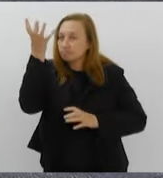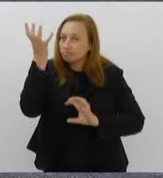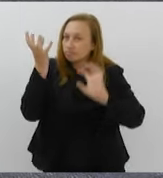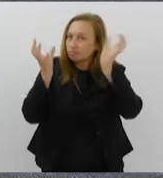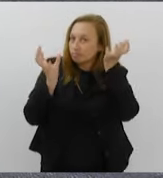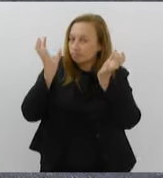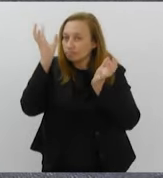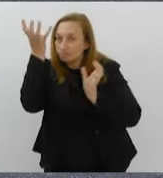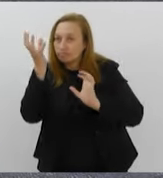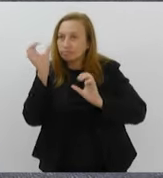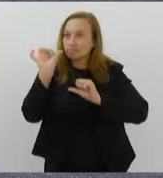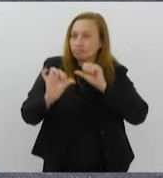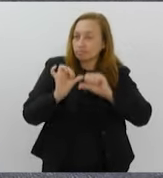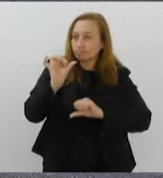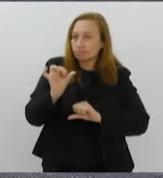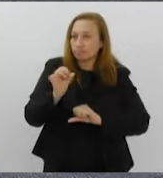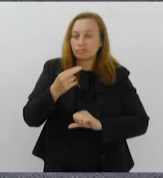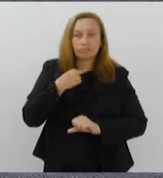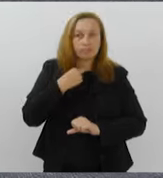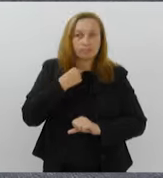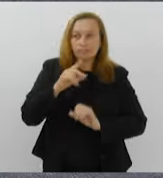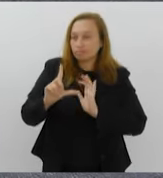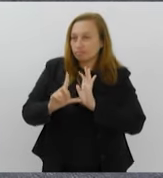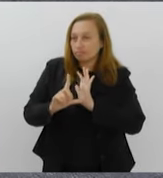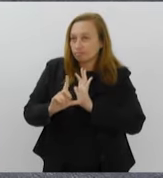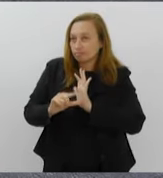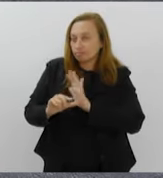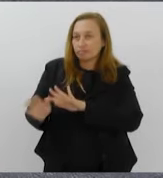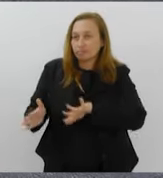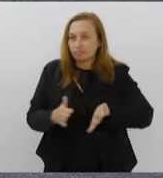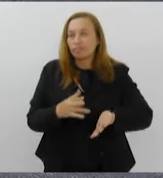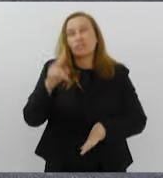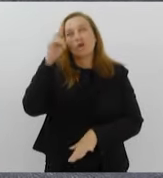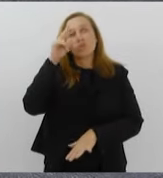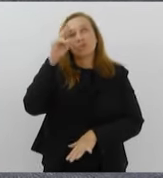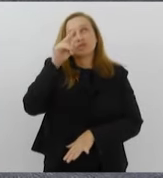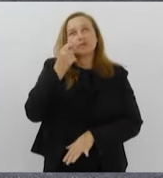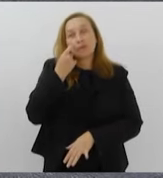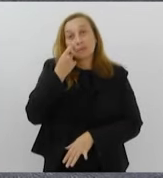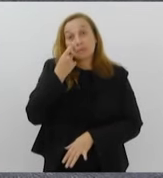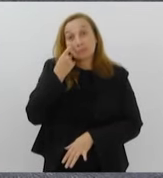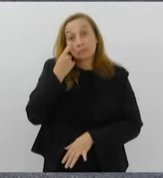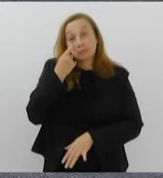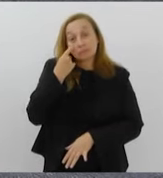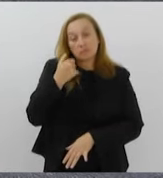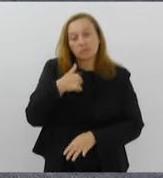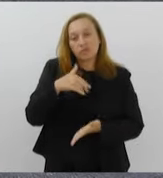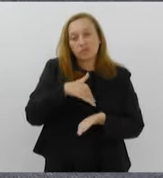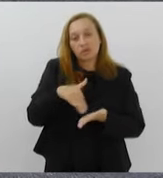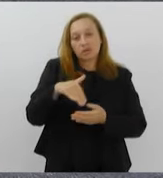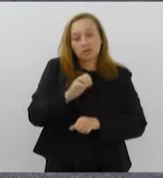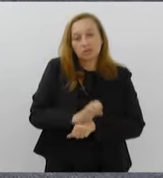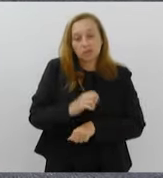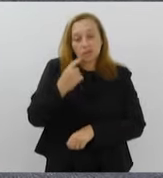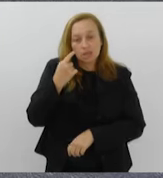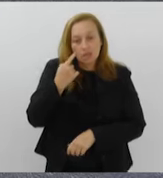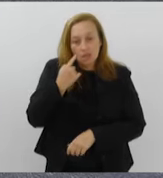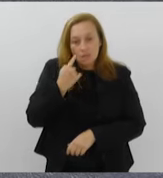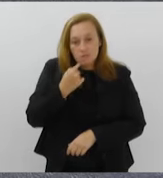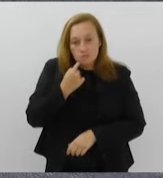podem ser sempre adiadas. Eu me lembrei, quando eu fui secretário do Estado, nós